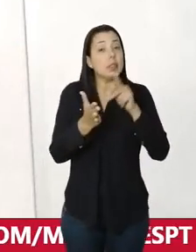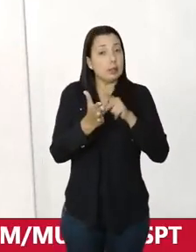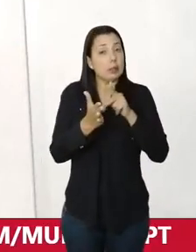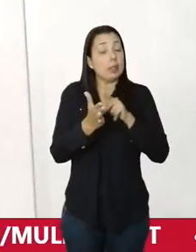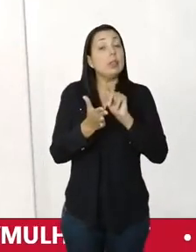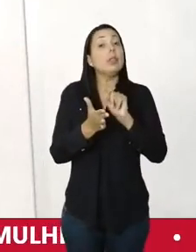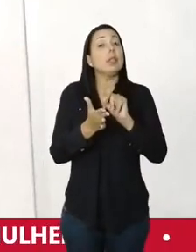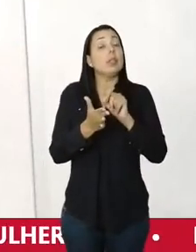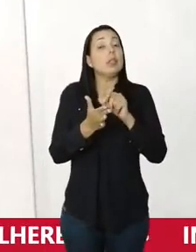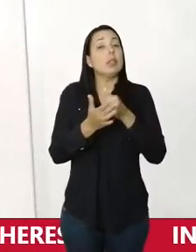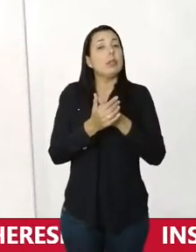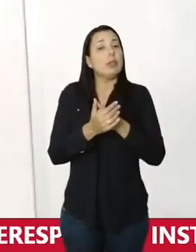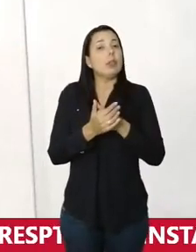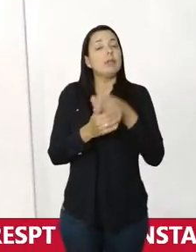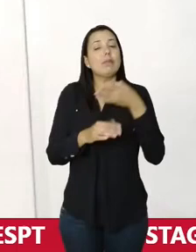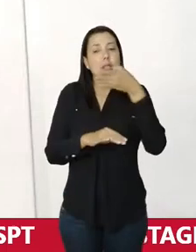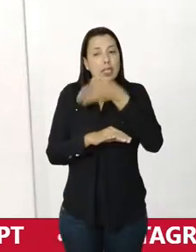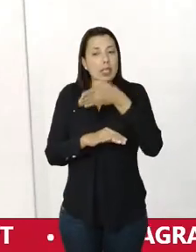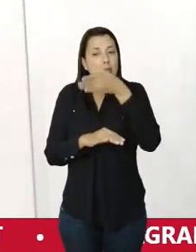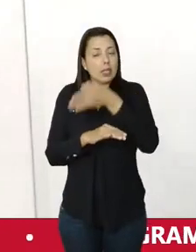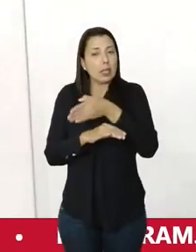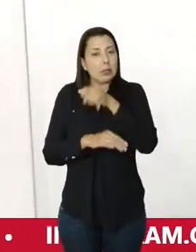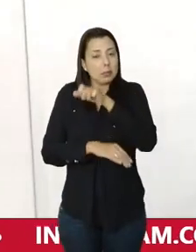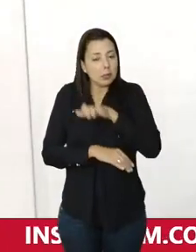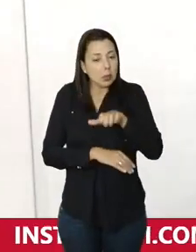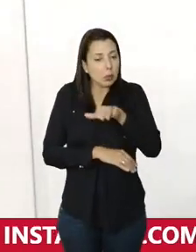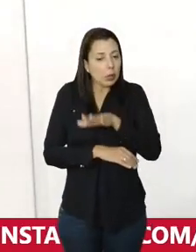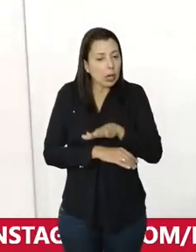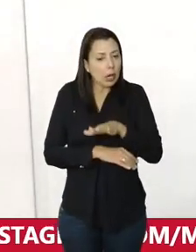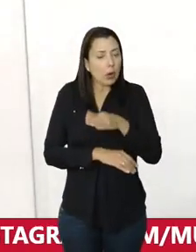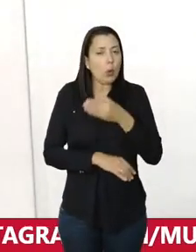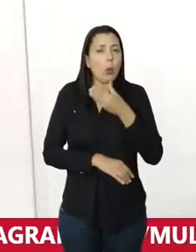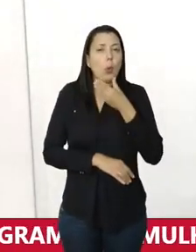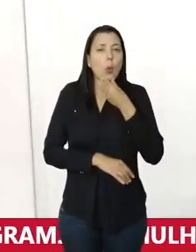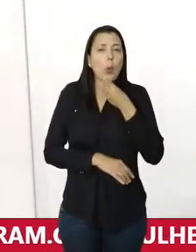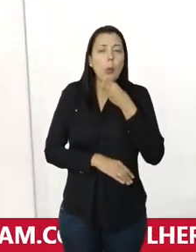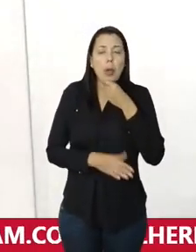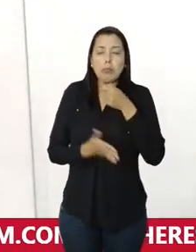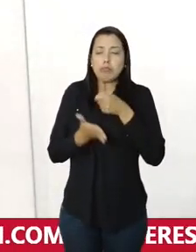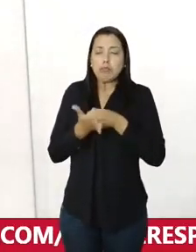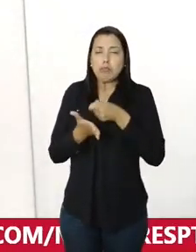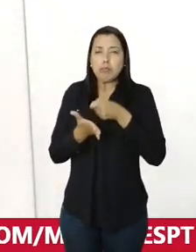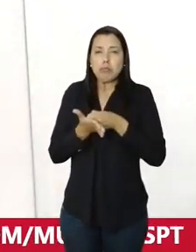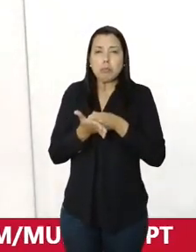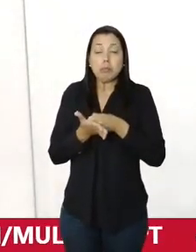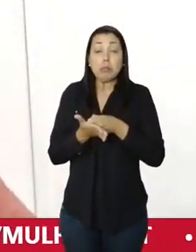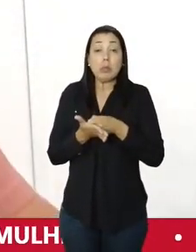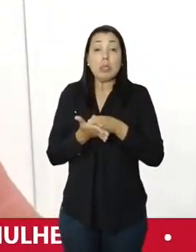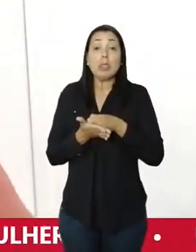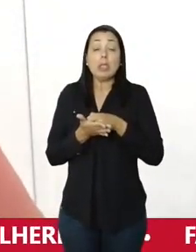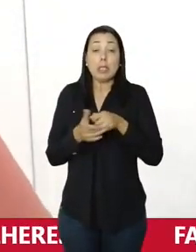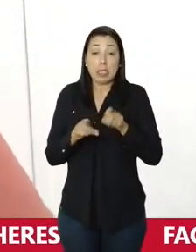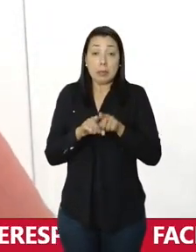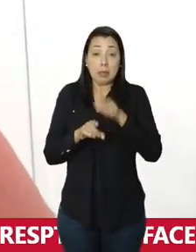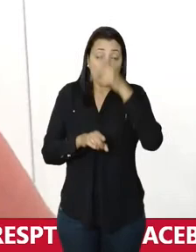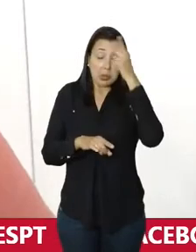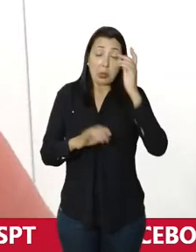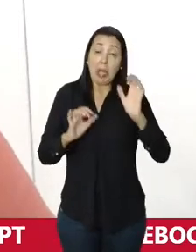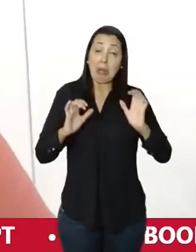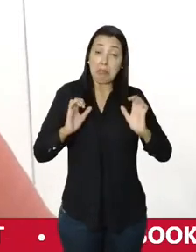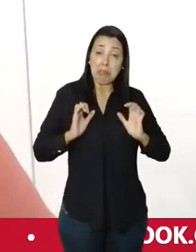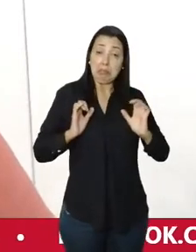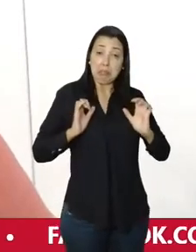verdade, que foi perpetrado pelo campo conservador e pelas elites,